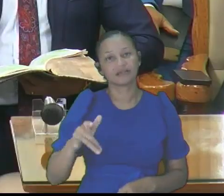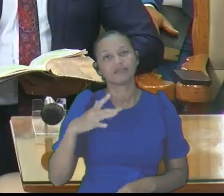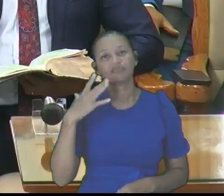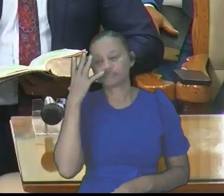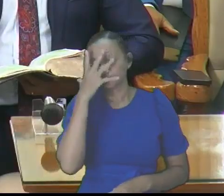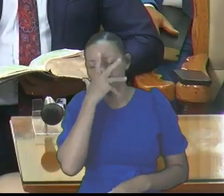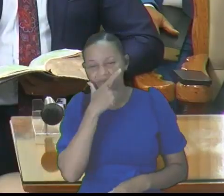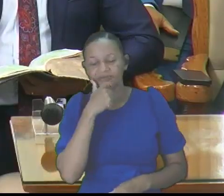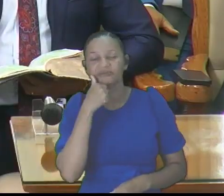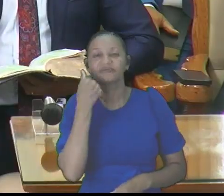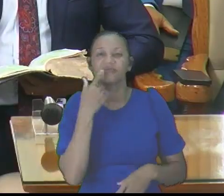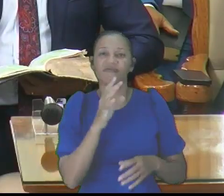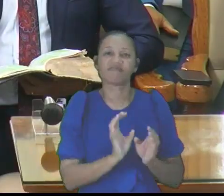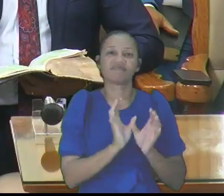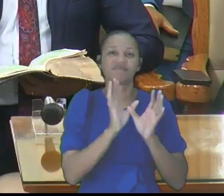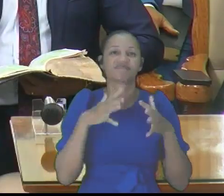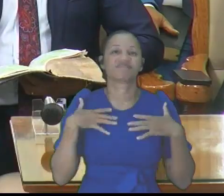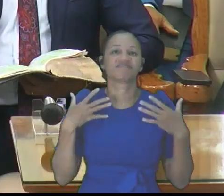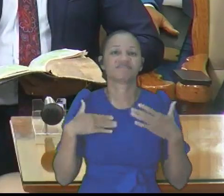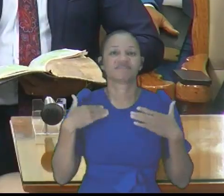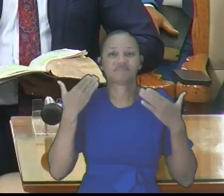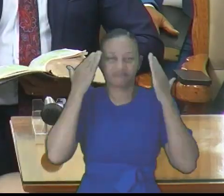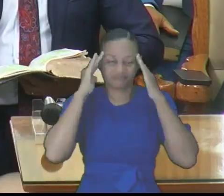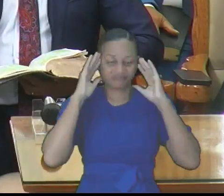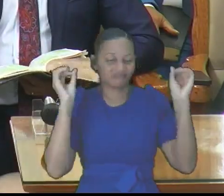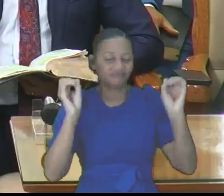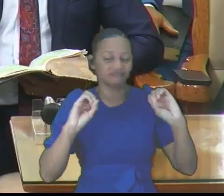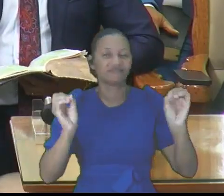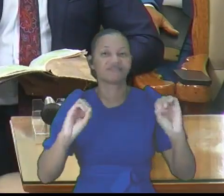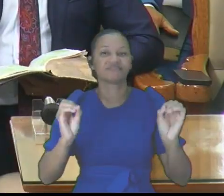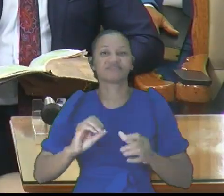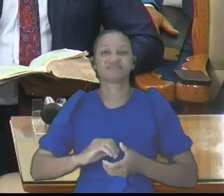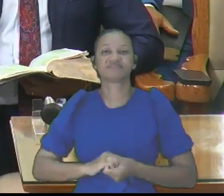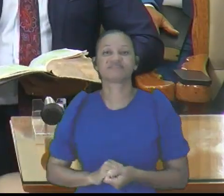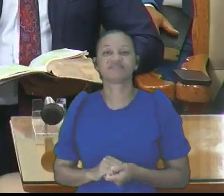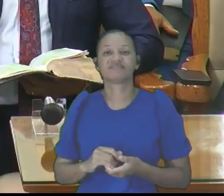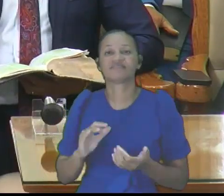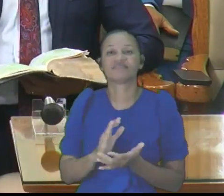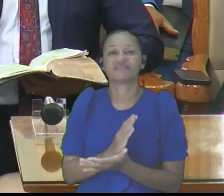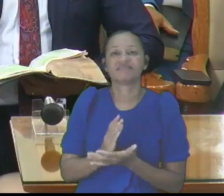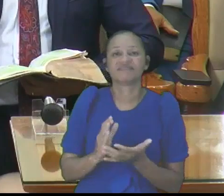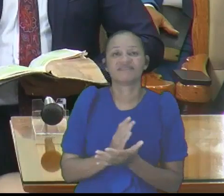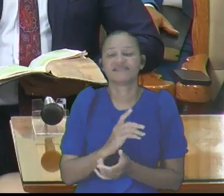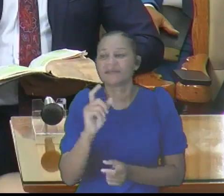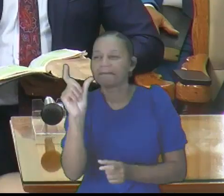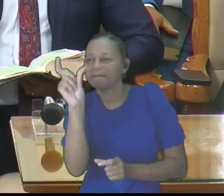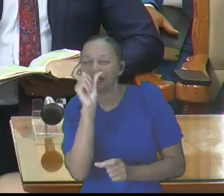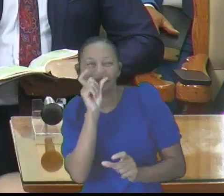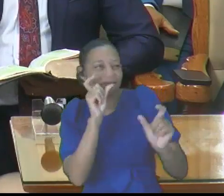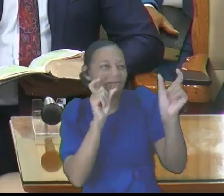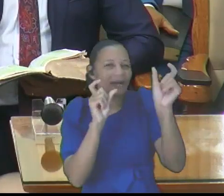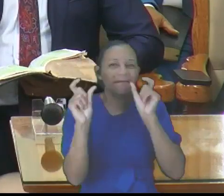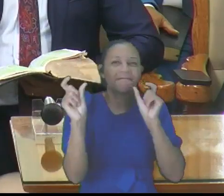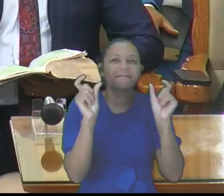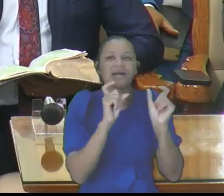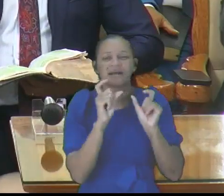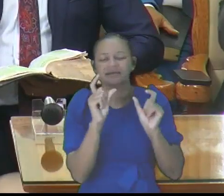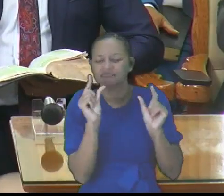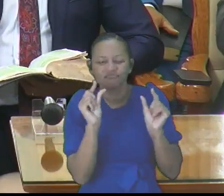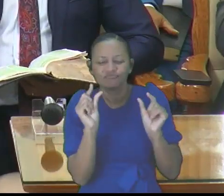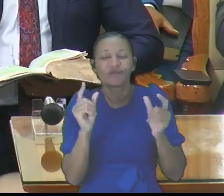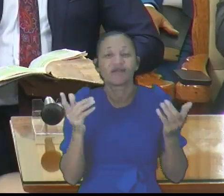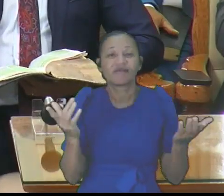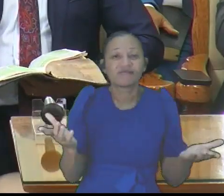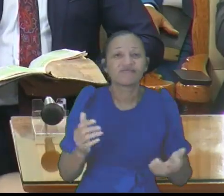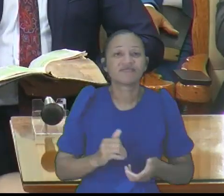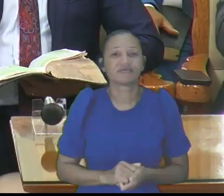ceia. E eu chorei, me alegrei, mas não entendi nada. Algumas palavras em inglês a gente pega no ar sim, mas pouquíssimas.